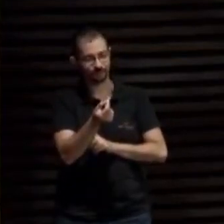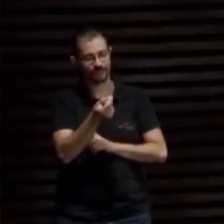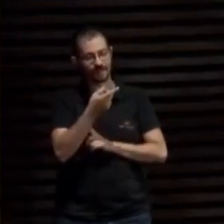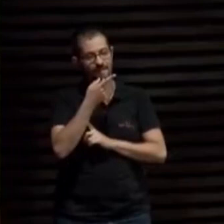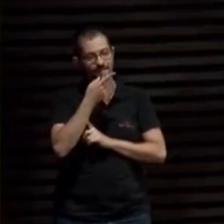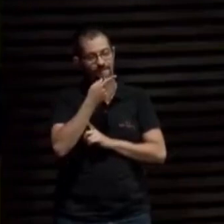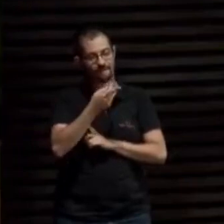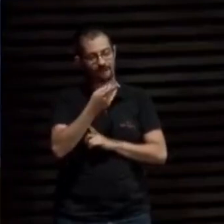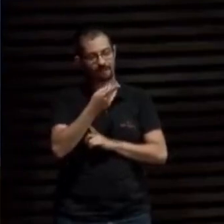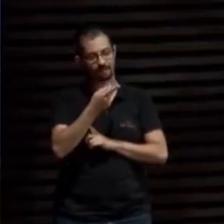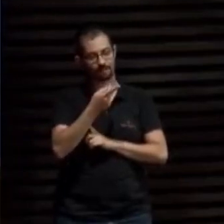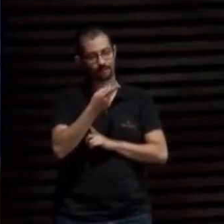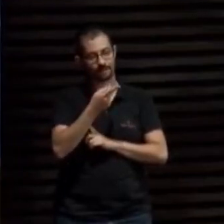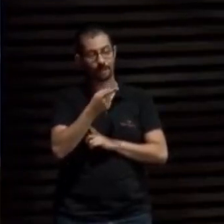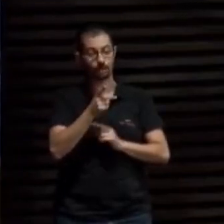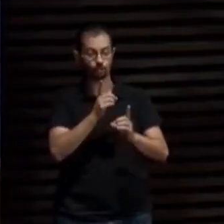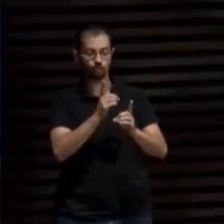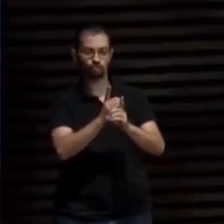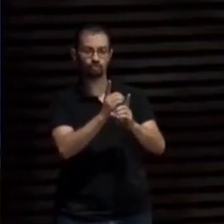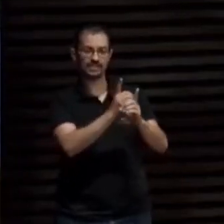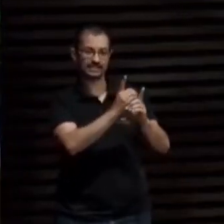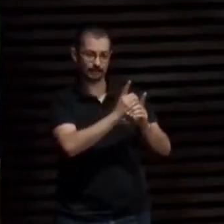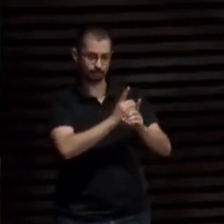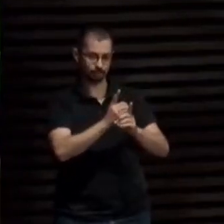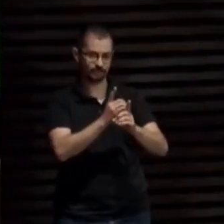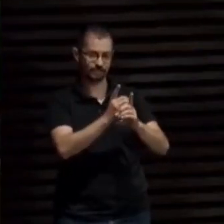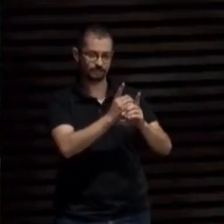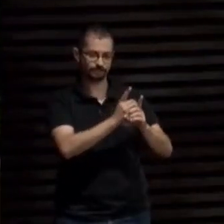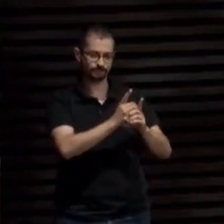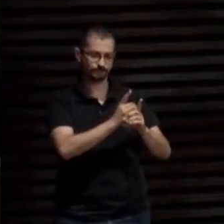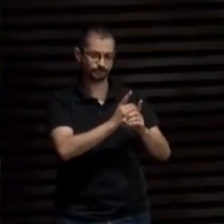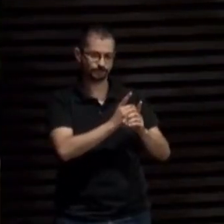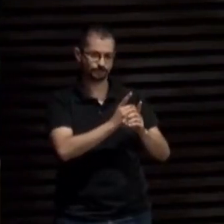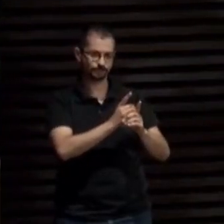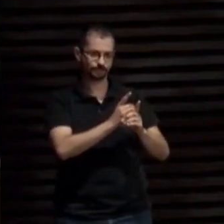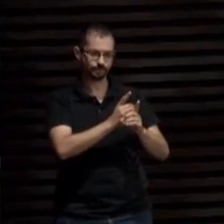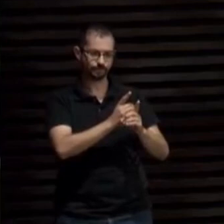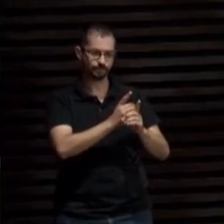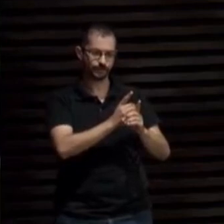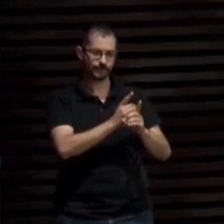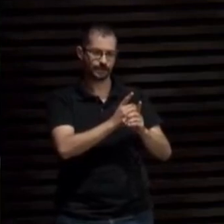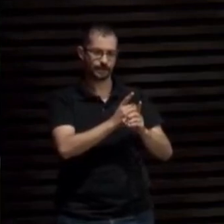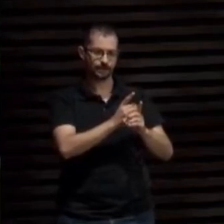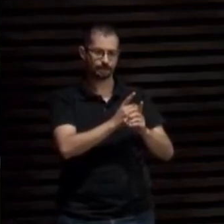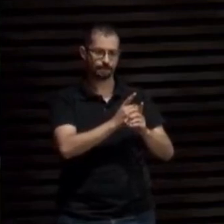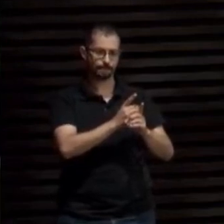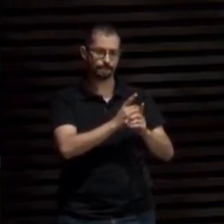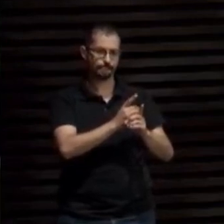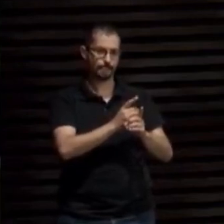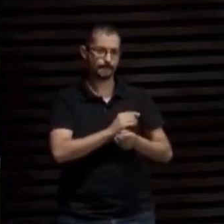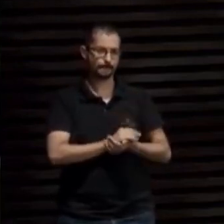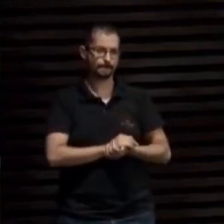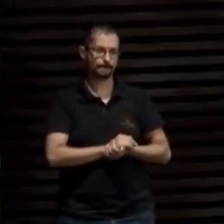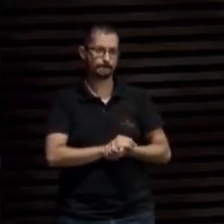palavra dos discípulos. A sua palavra, olha ali.